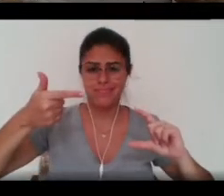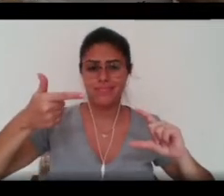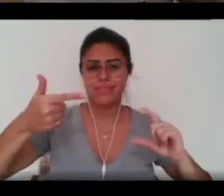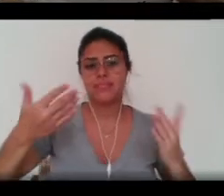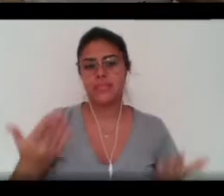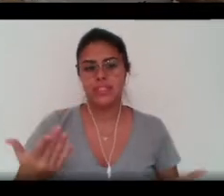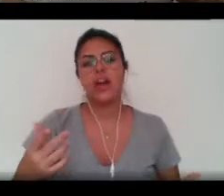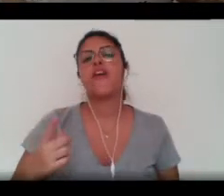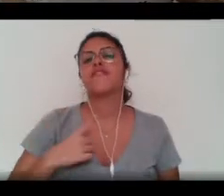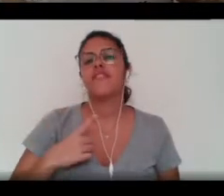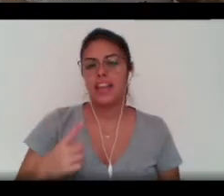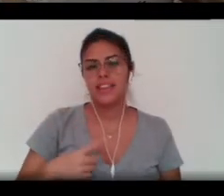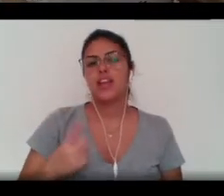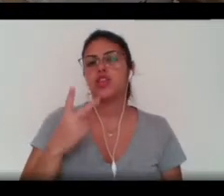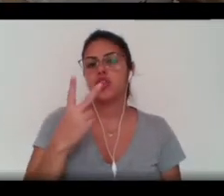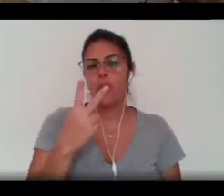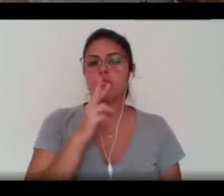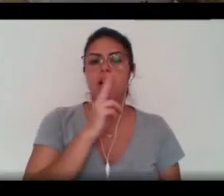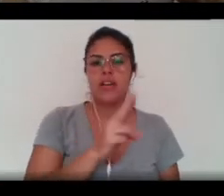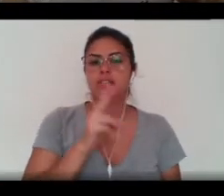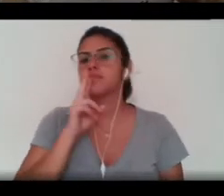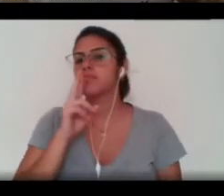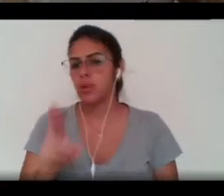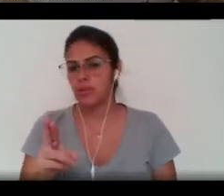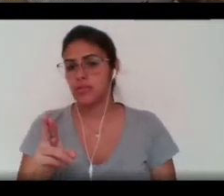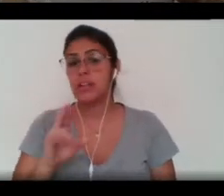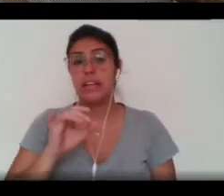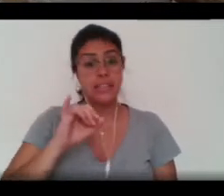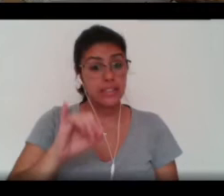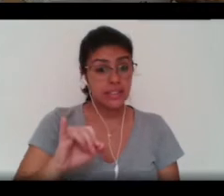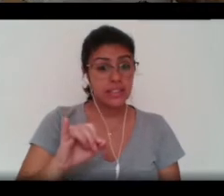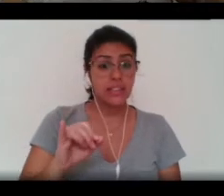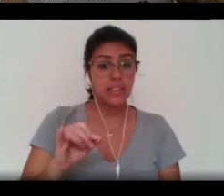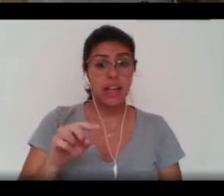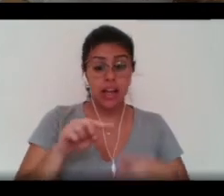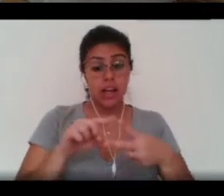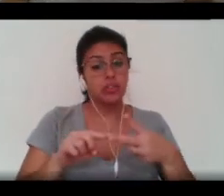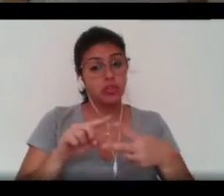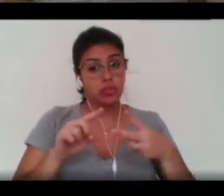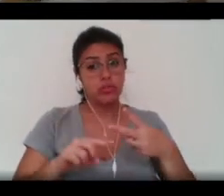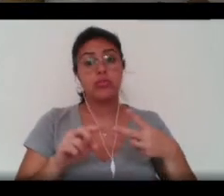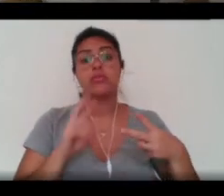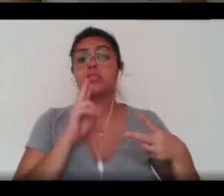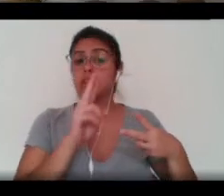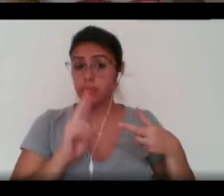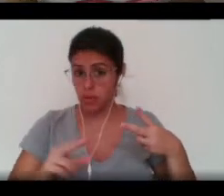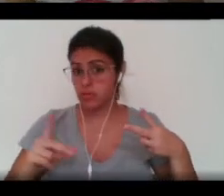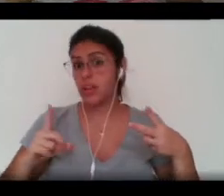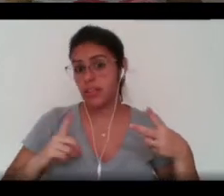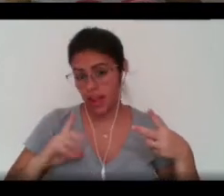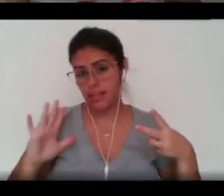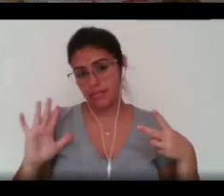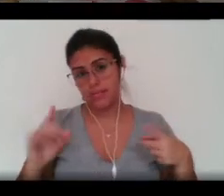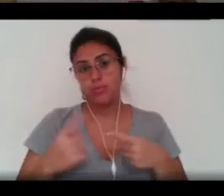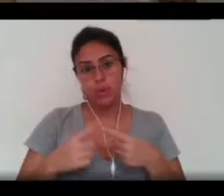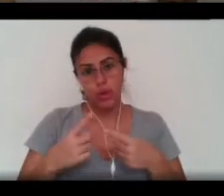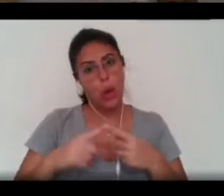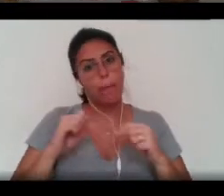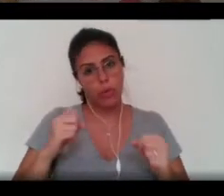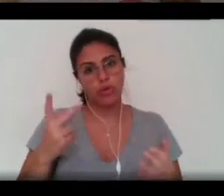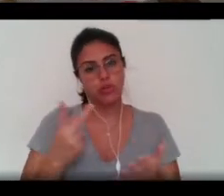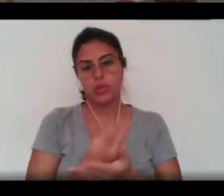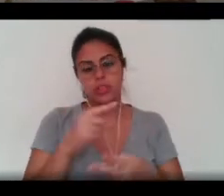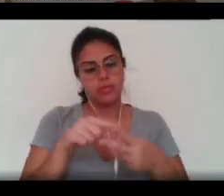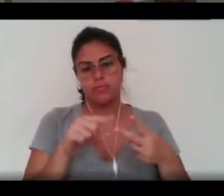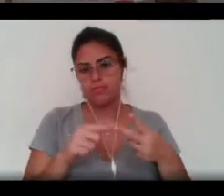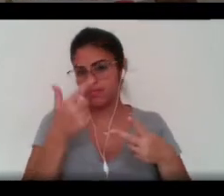resolver. Então, a primeira raiz vai dar uma coisa, a segunda raiz vai dar duas coisas, se essas duas raízes existirem. E,